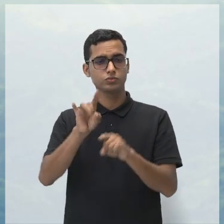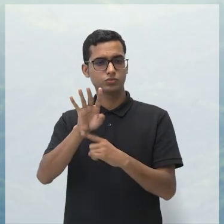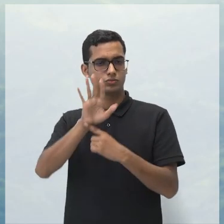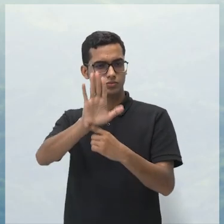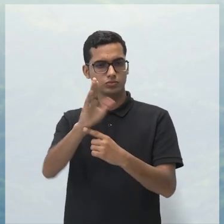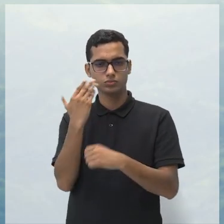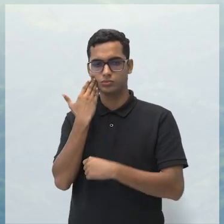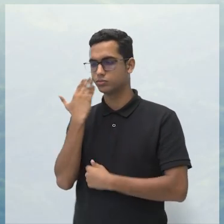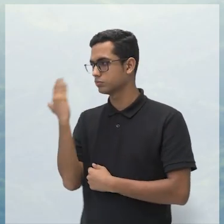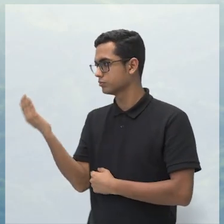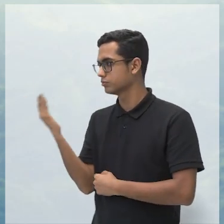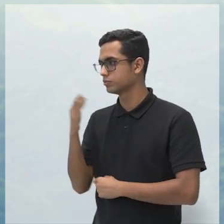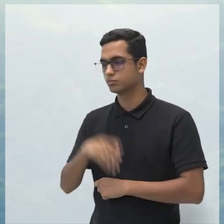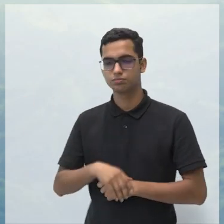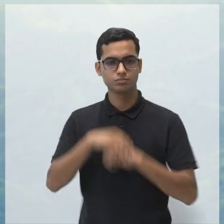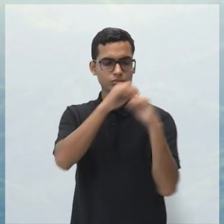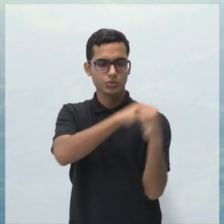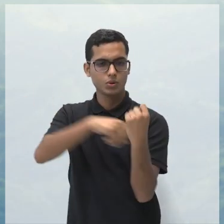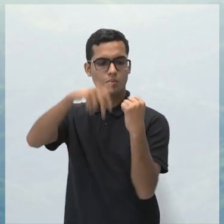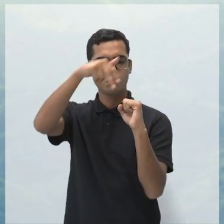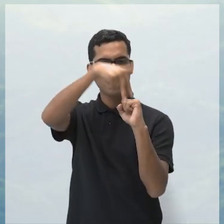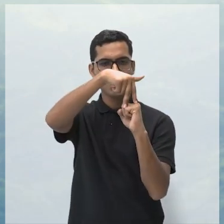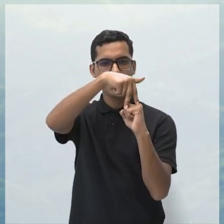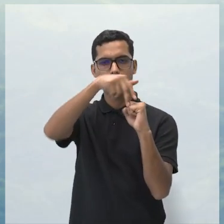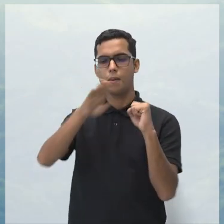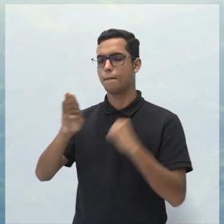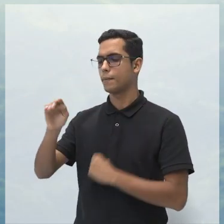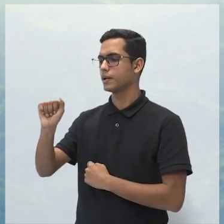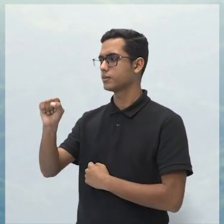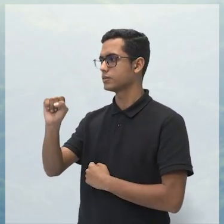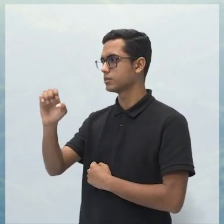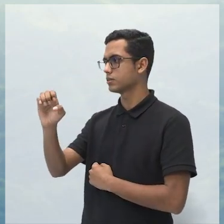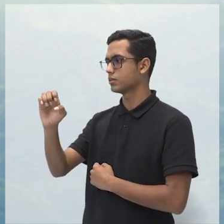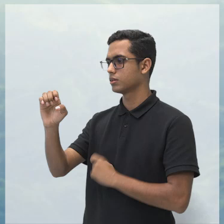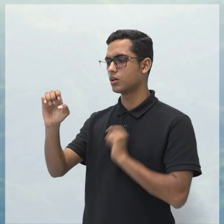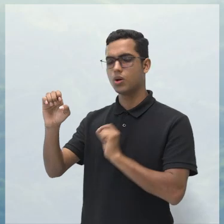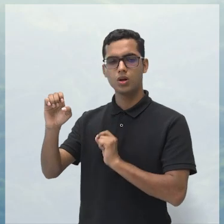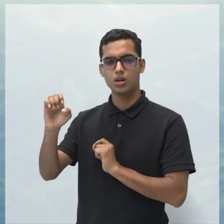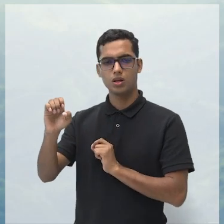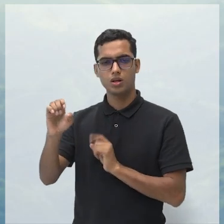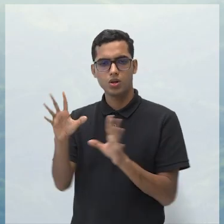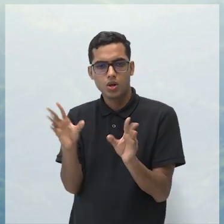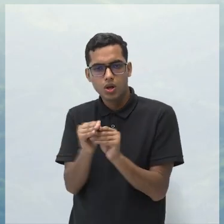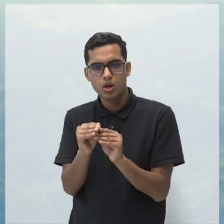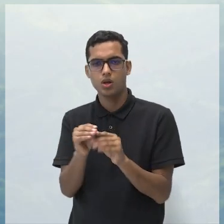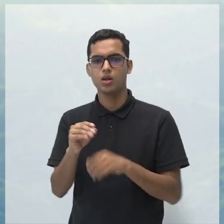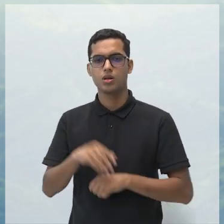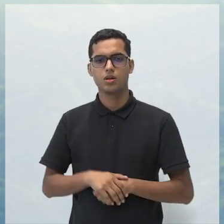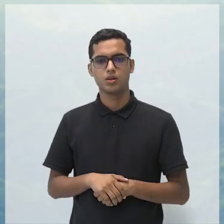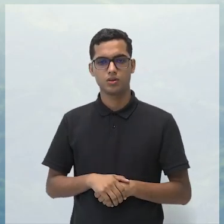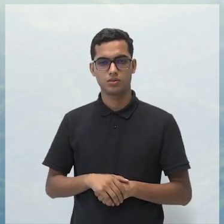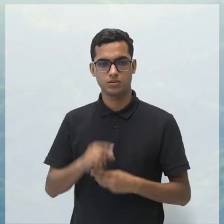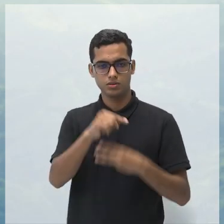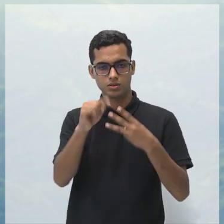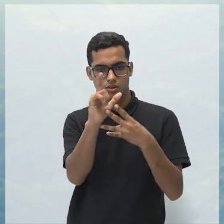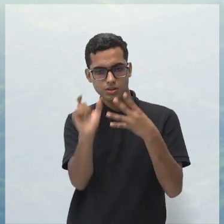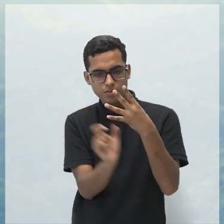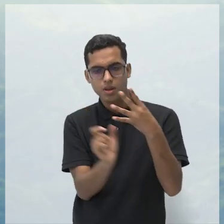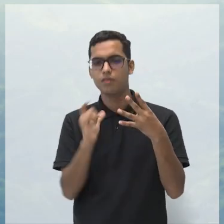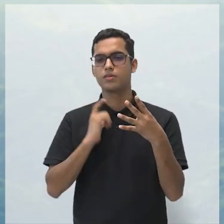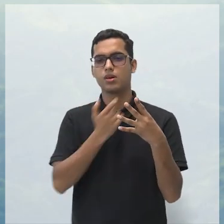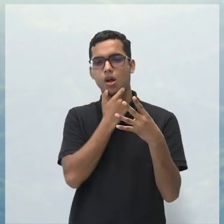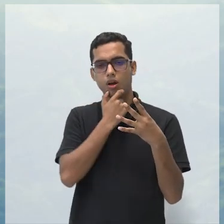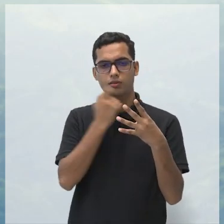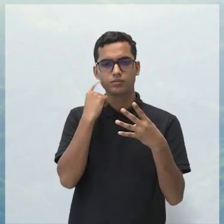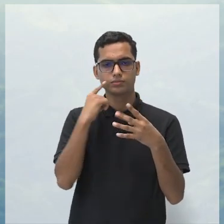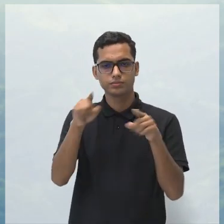base jump, a sigla base, né, é a junção das palavras building, antena, span e earth, que